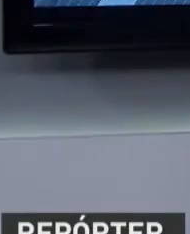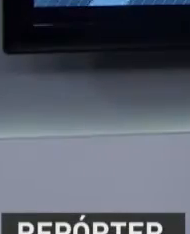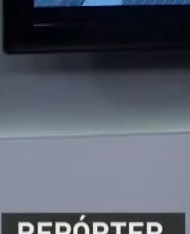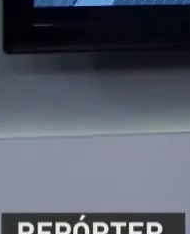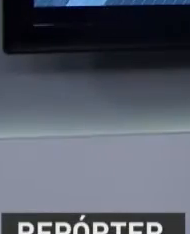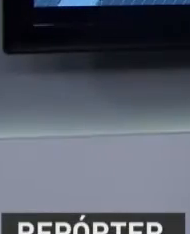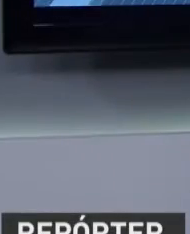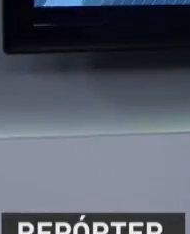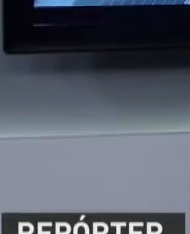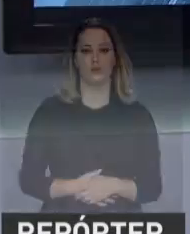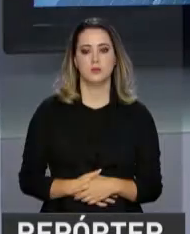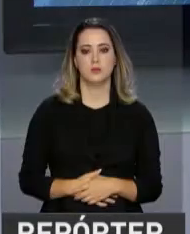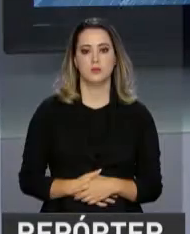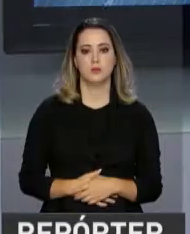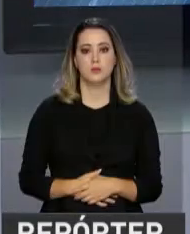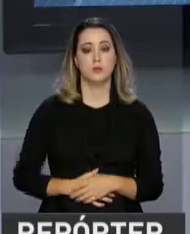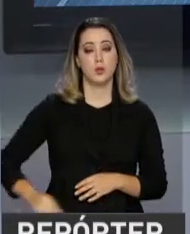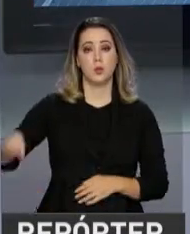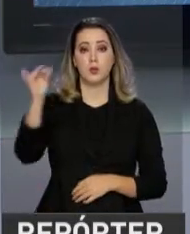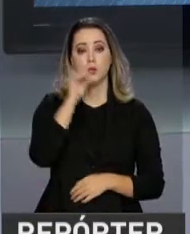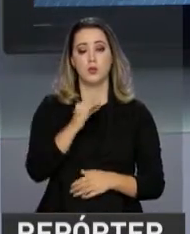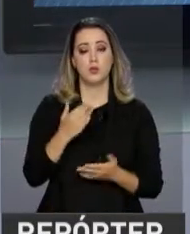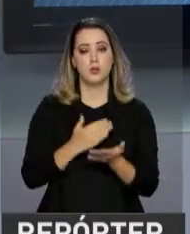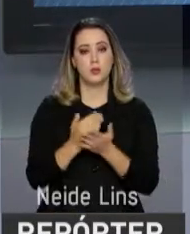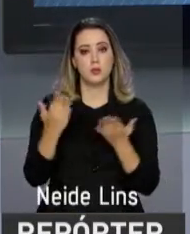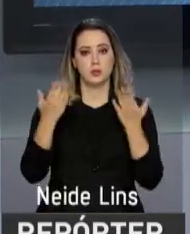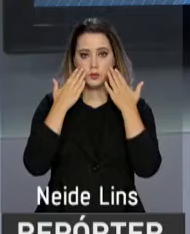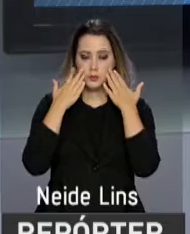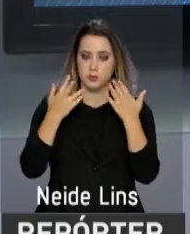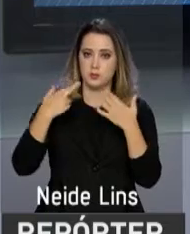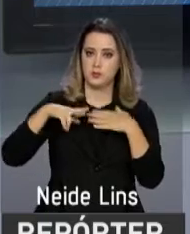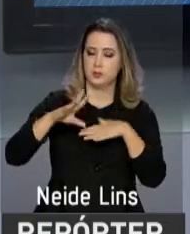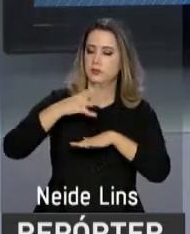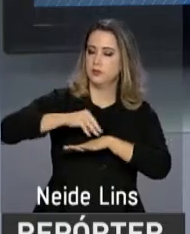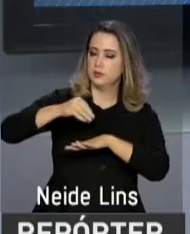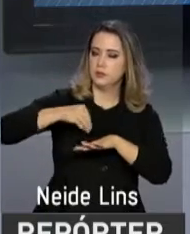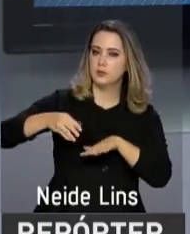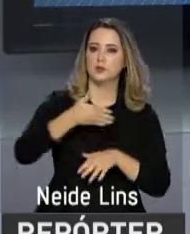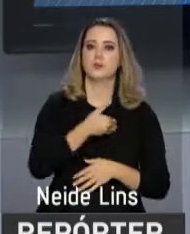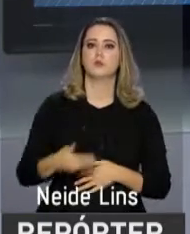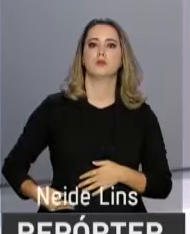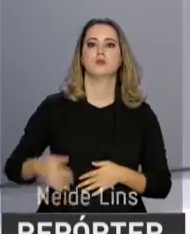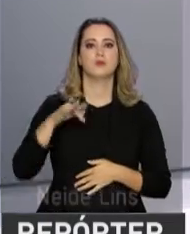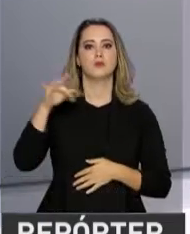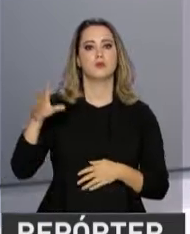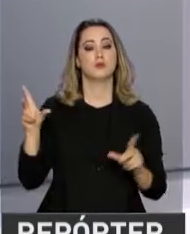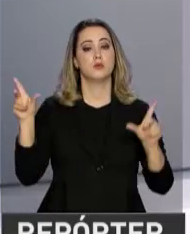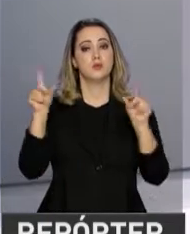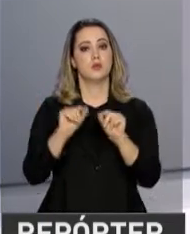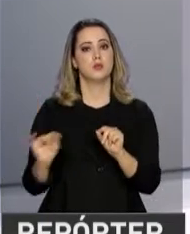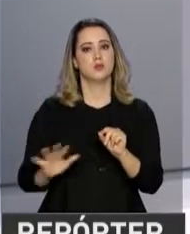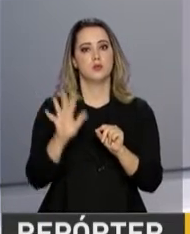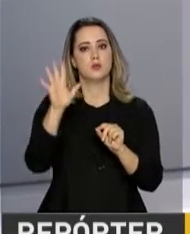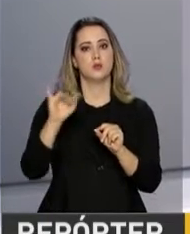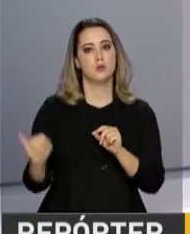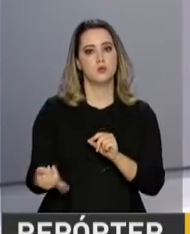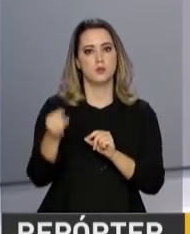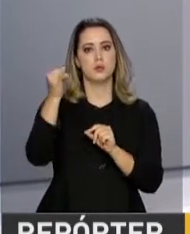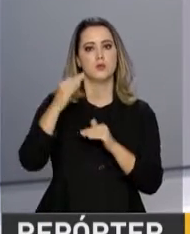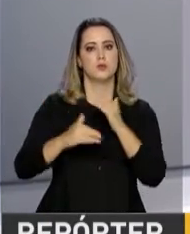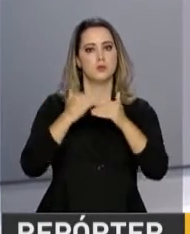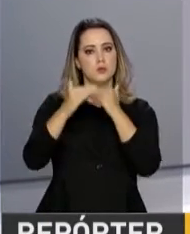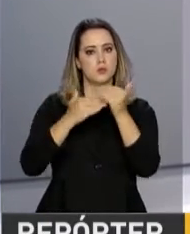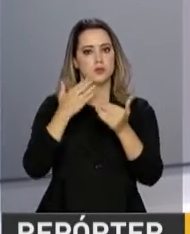olá começa agora mais uma edição do repórter nbr com as notícias do governo federal a queda da inflação e dos juros